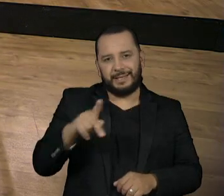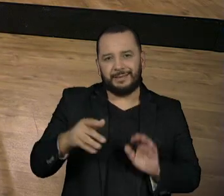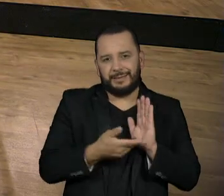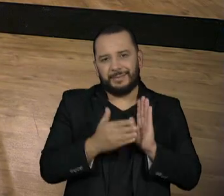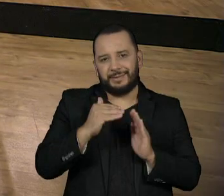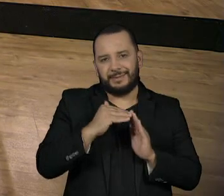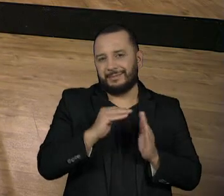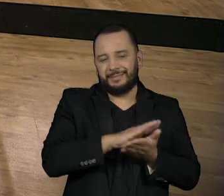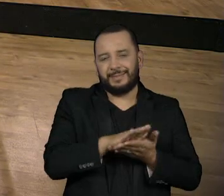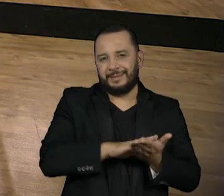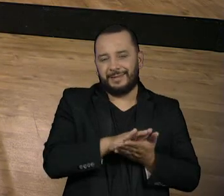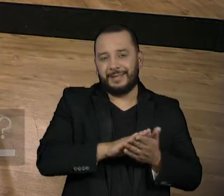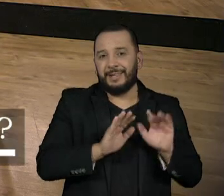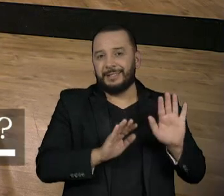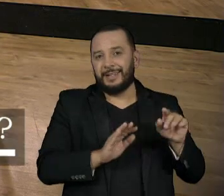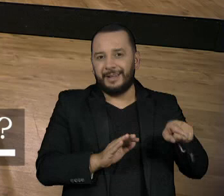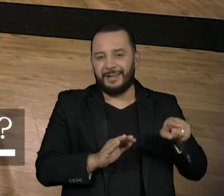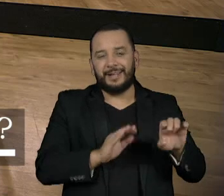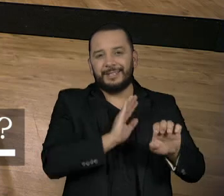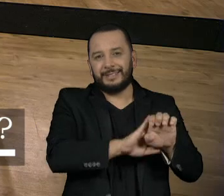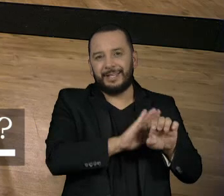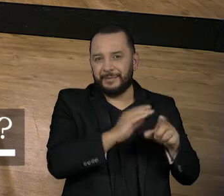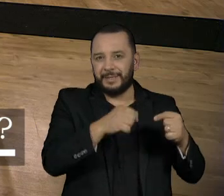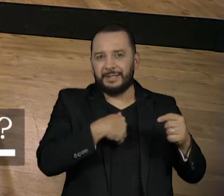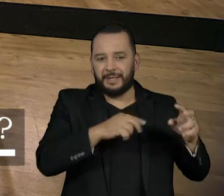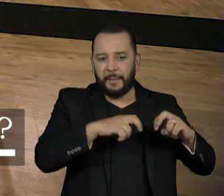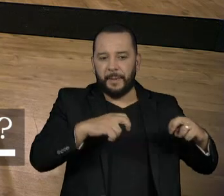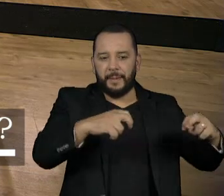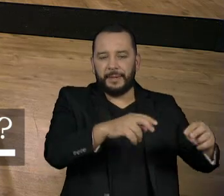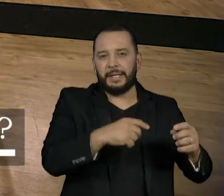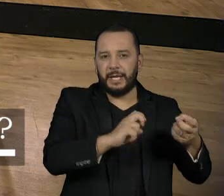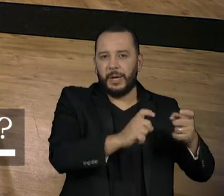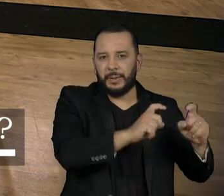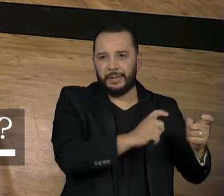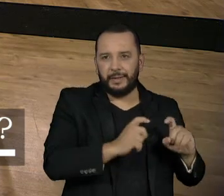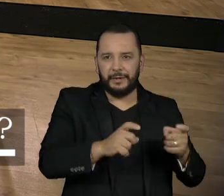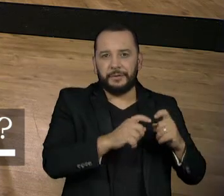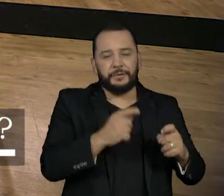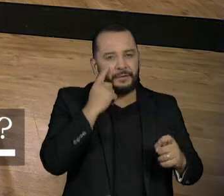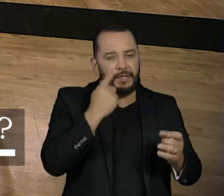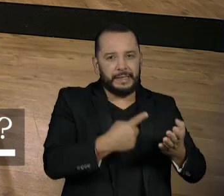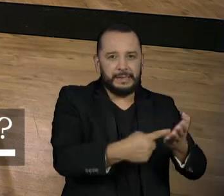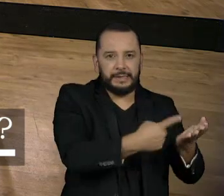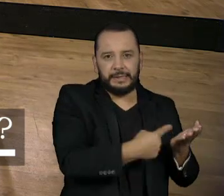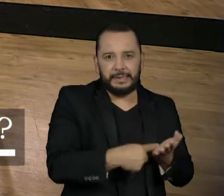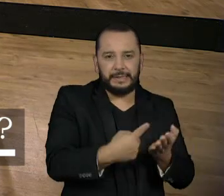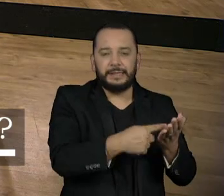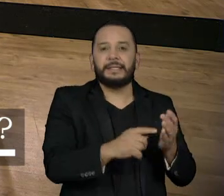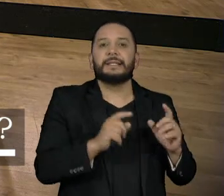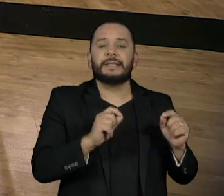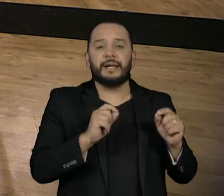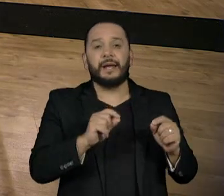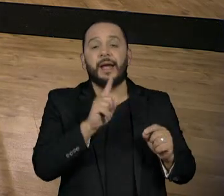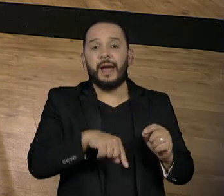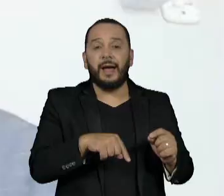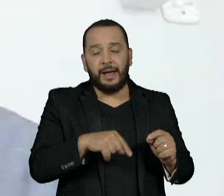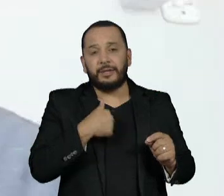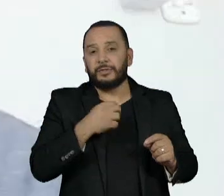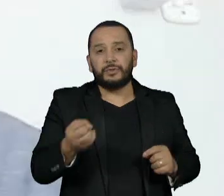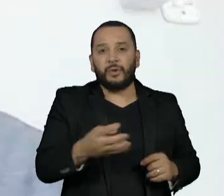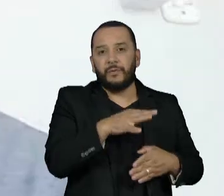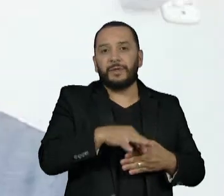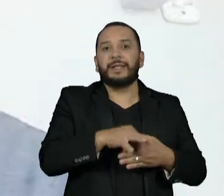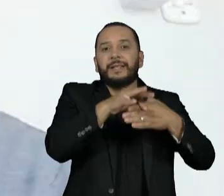é preciso que eles estabeleçam logo uma mesa de diálogo. E eu acho que quem tem autoridade para convocar esse processo são as novas lideranças